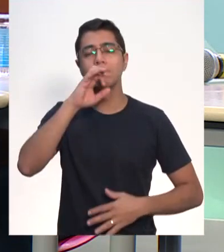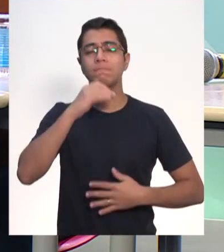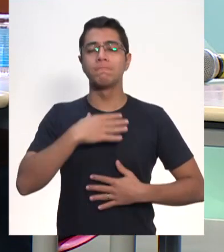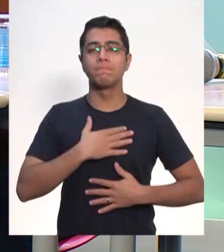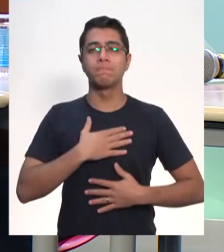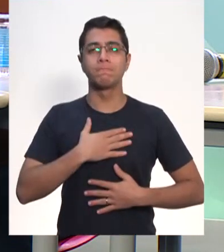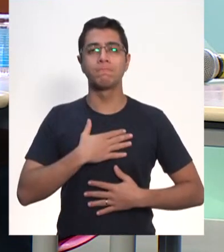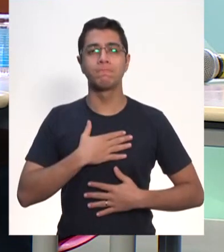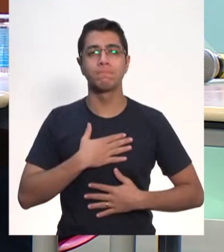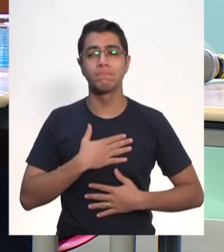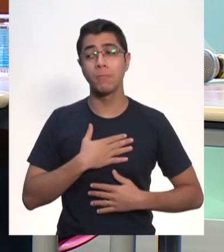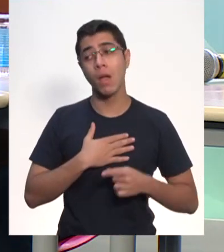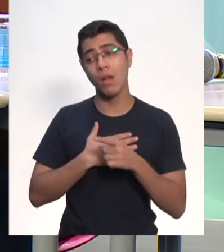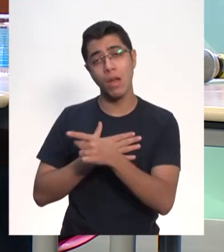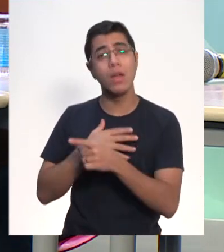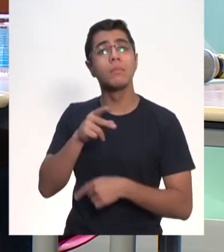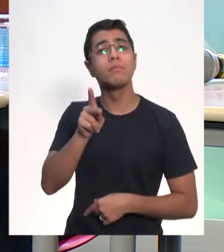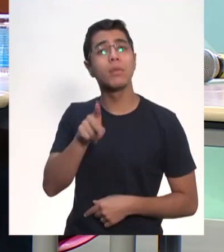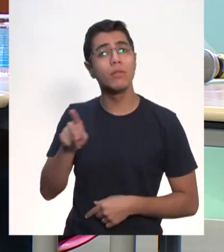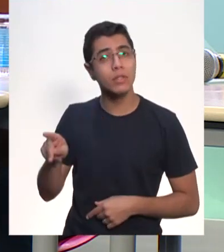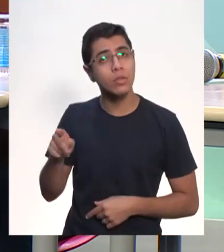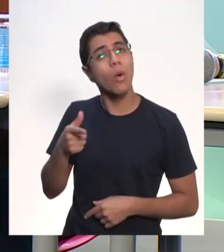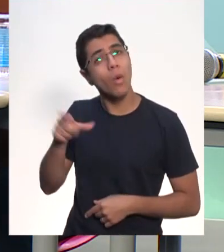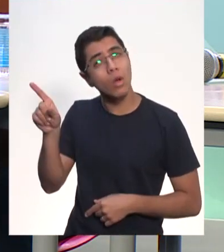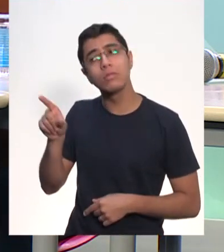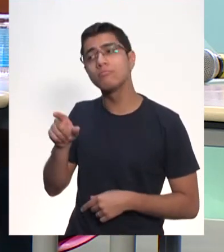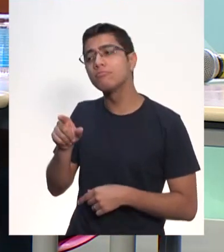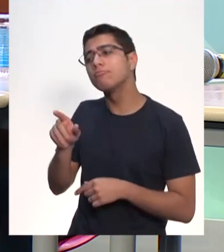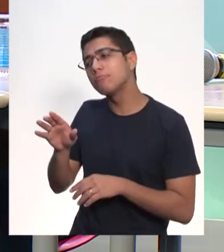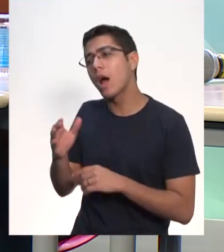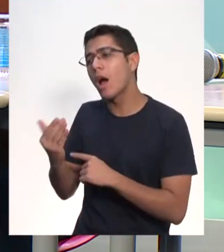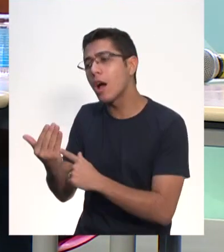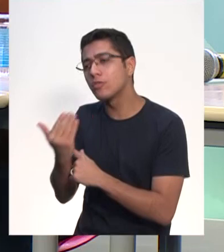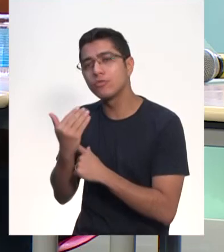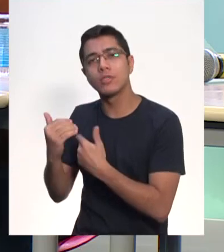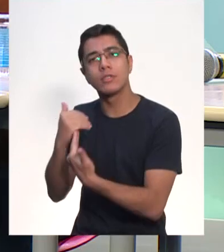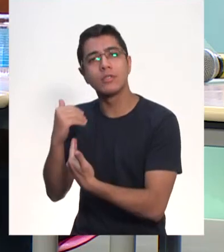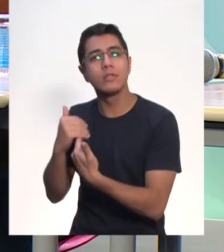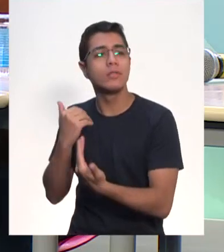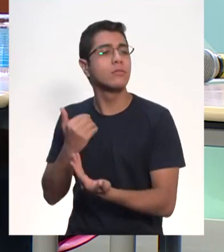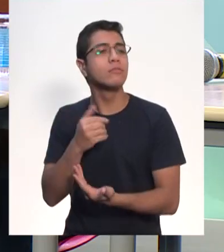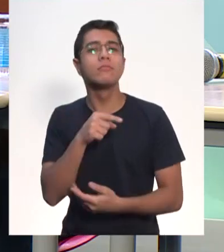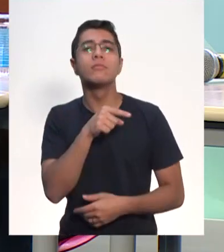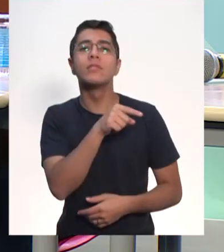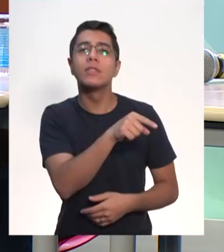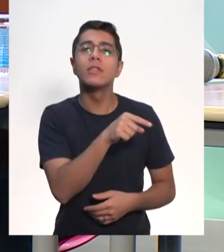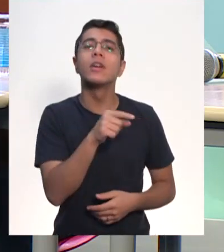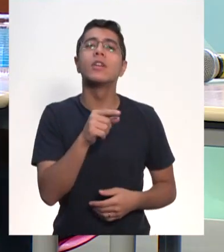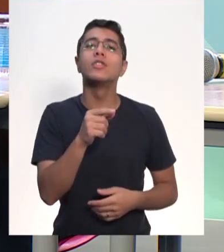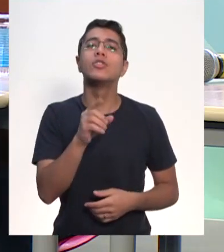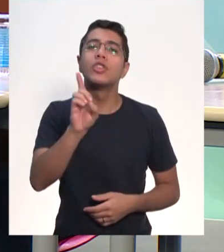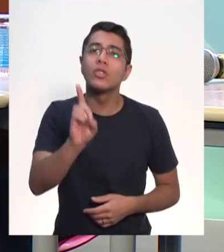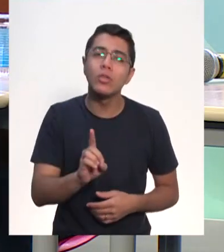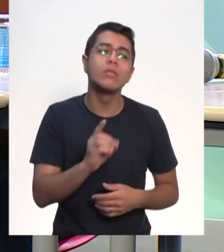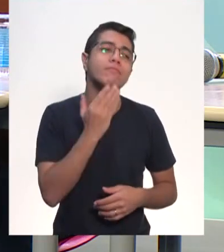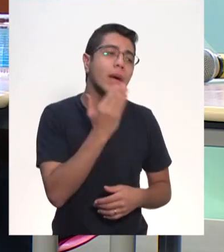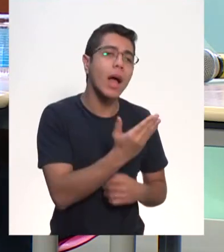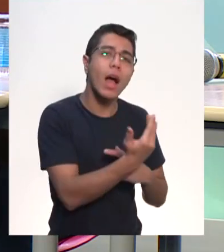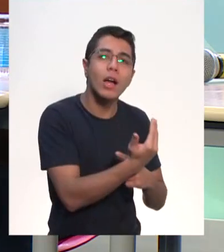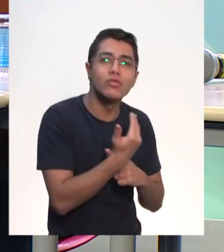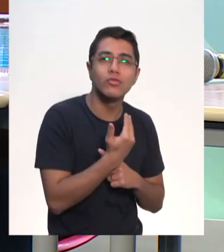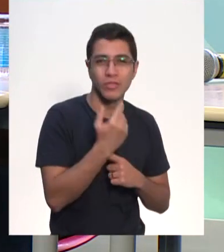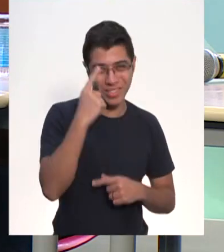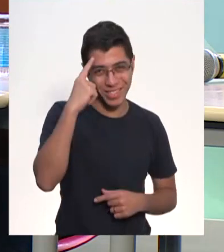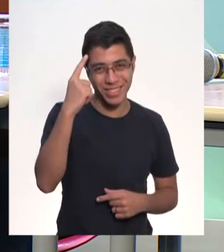o outro professor, pede orientação para o seu PC, para o seu vice-diretor, nós estamos aqui também, as diretorias de ensino. Então, são dois aspectos que a gente